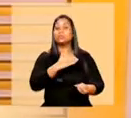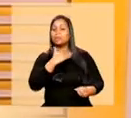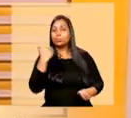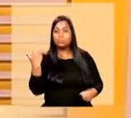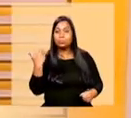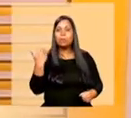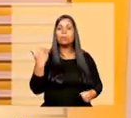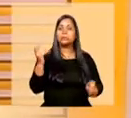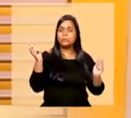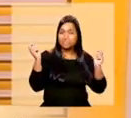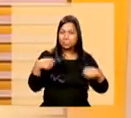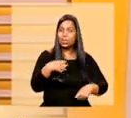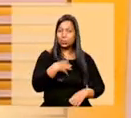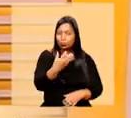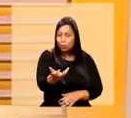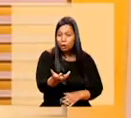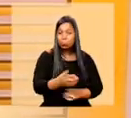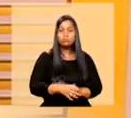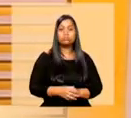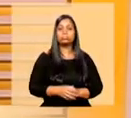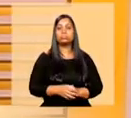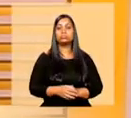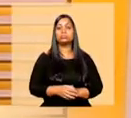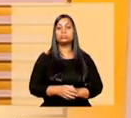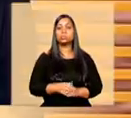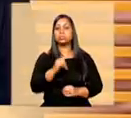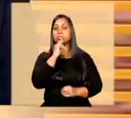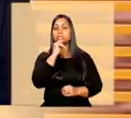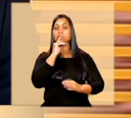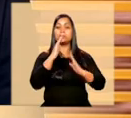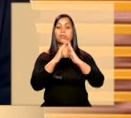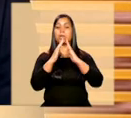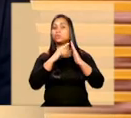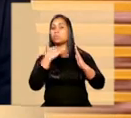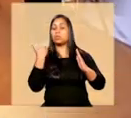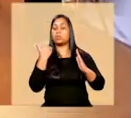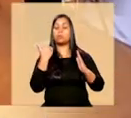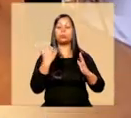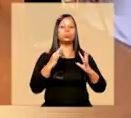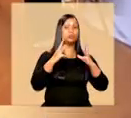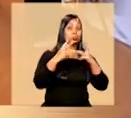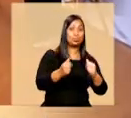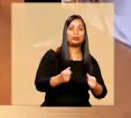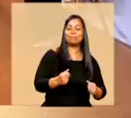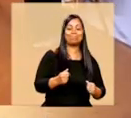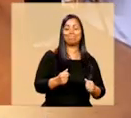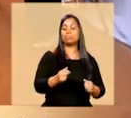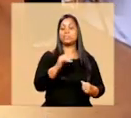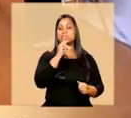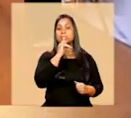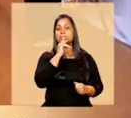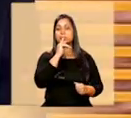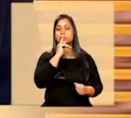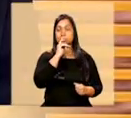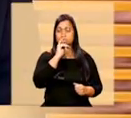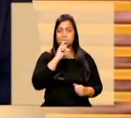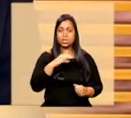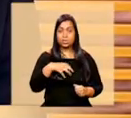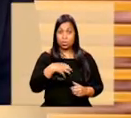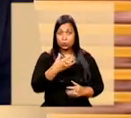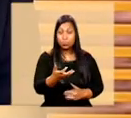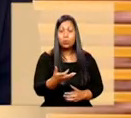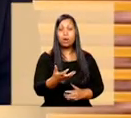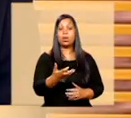Todas as mortes resultam em possibilidade de doação, doutor? Morte em domicílio, por exemplo, doutor? Nem todas, né? Então a morte para